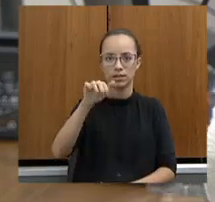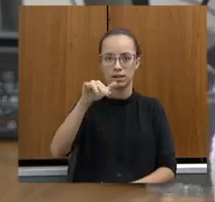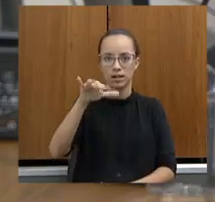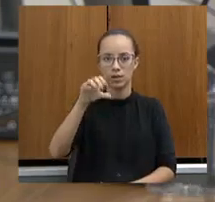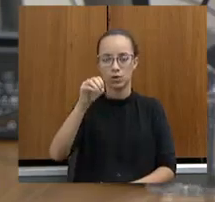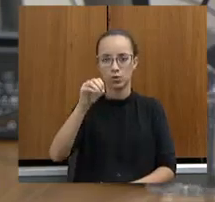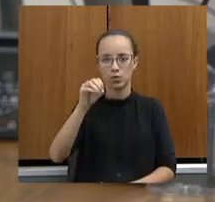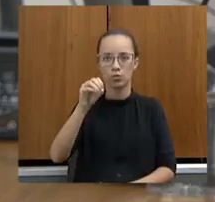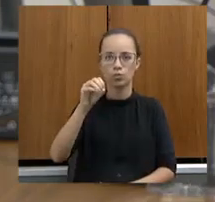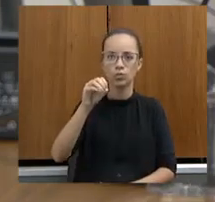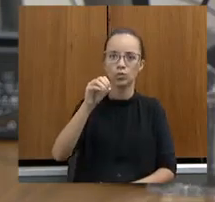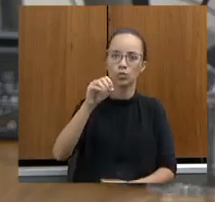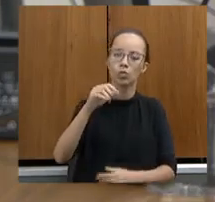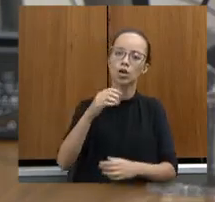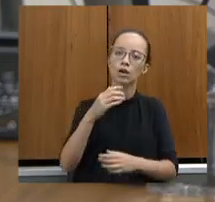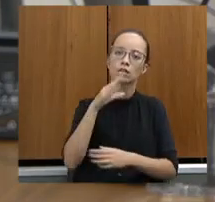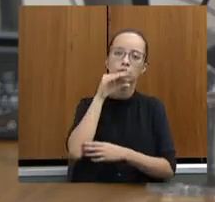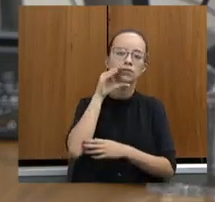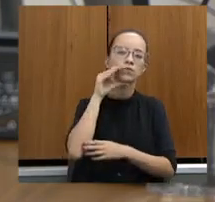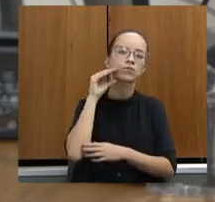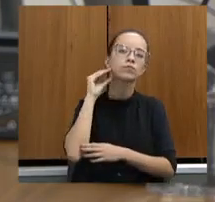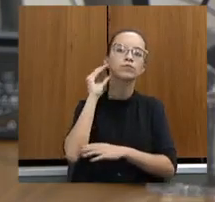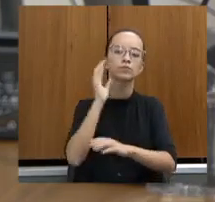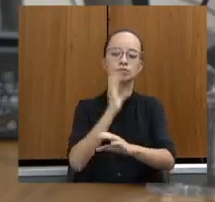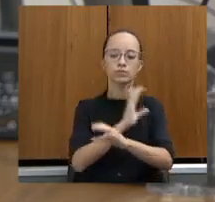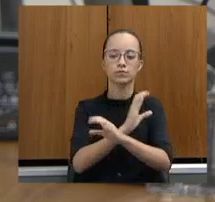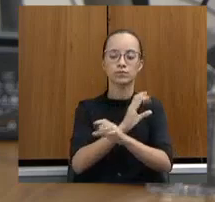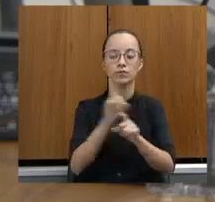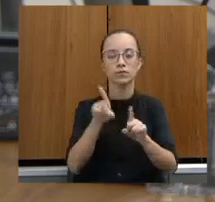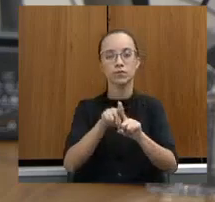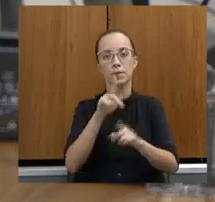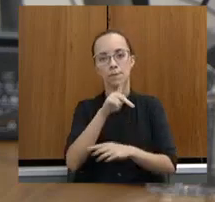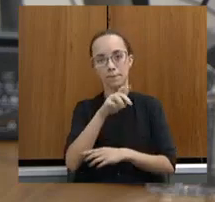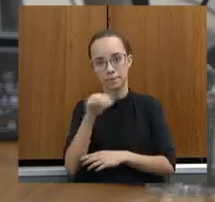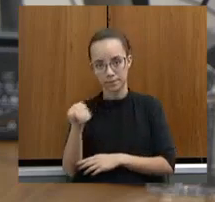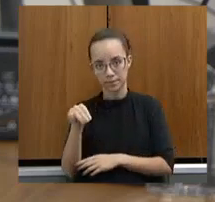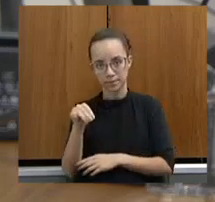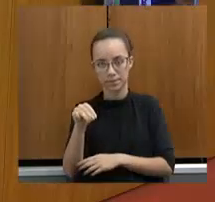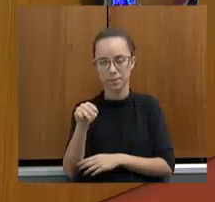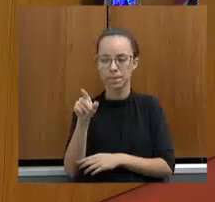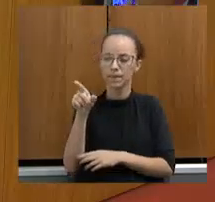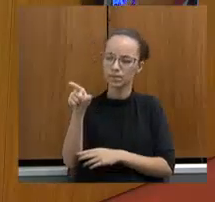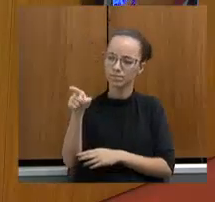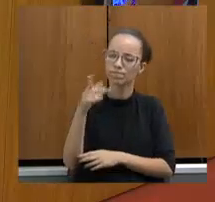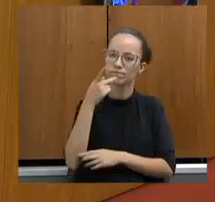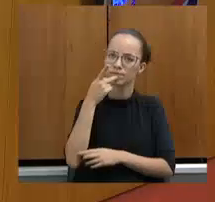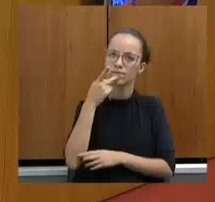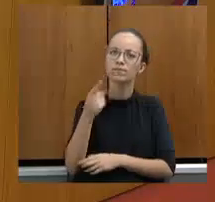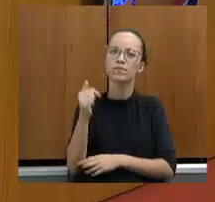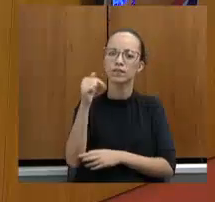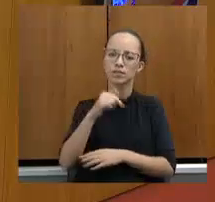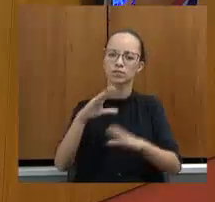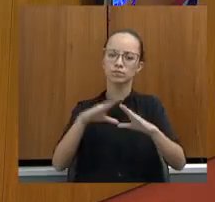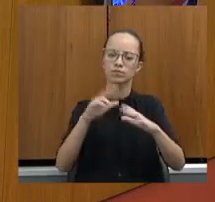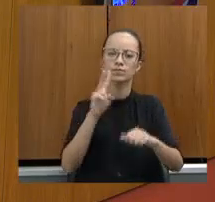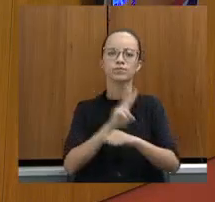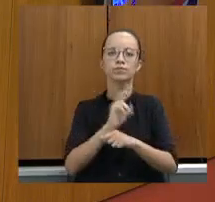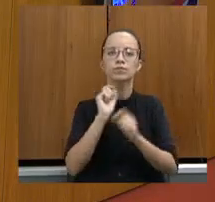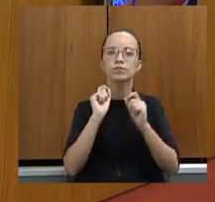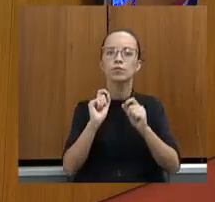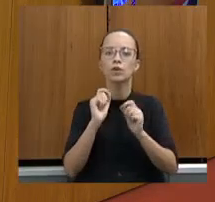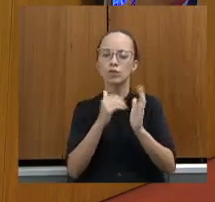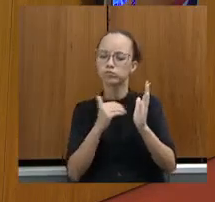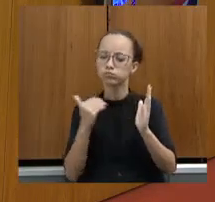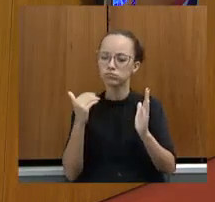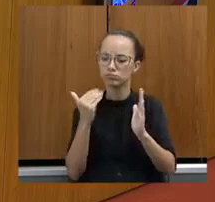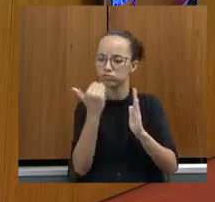tanto servidor civil quanto servidor militar então isso afirma que a audiência pública que nós sempre é fiscaliza que isso foi